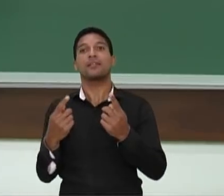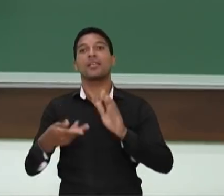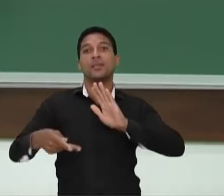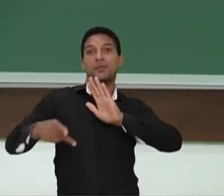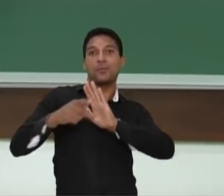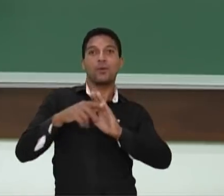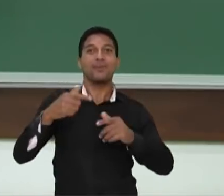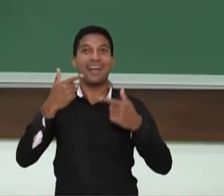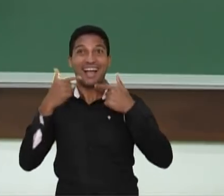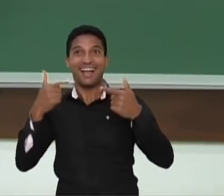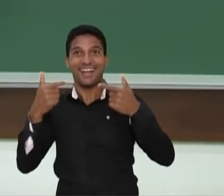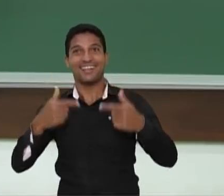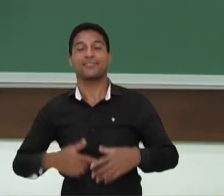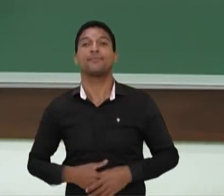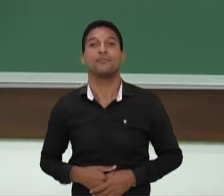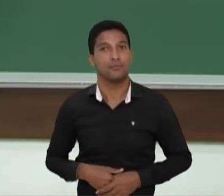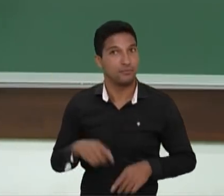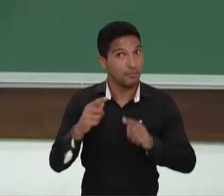pensar também.